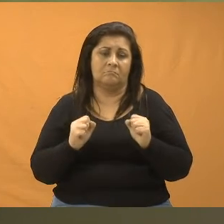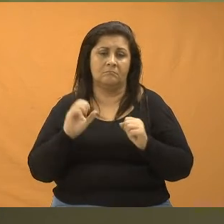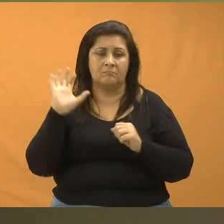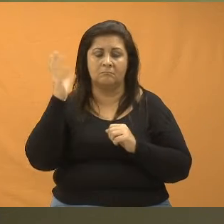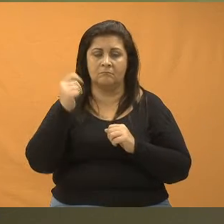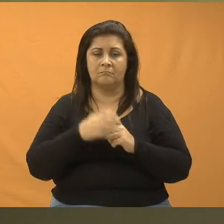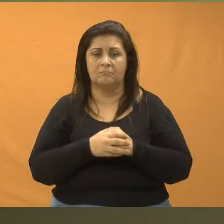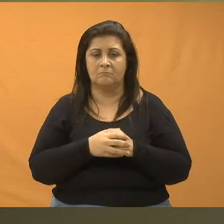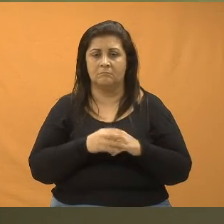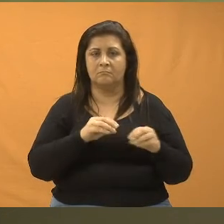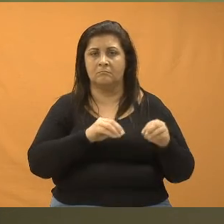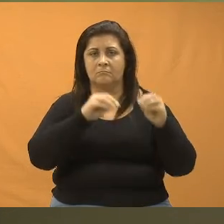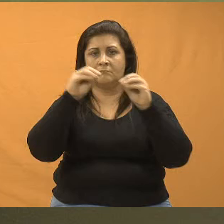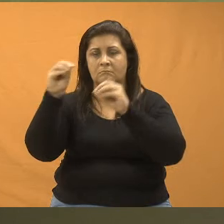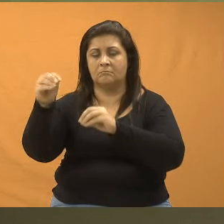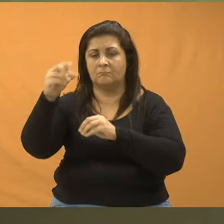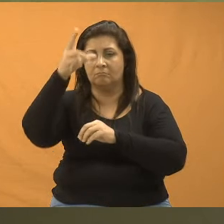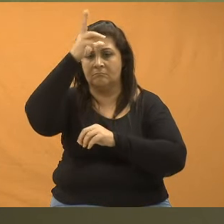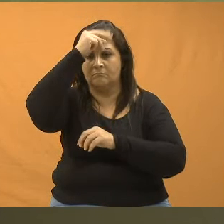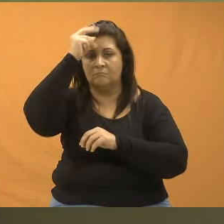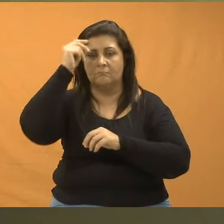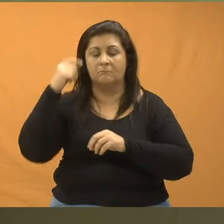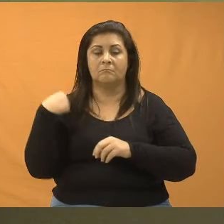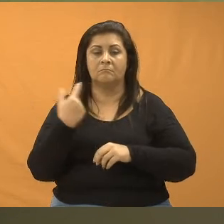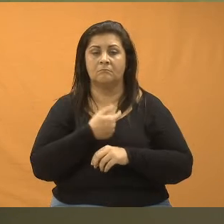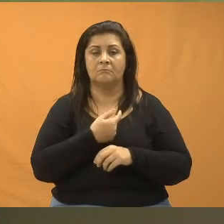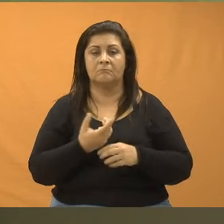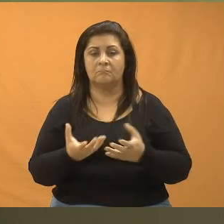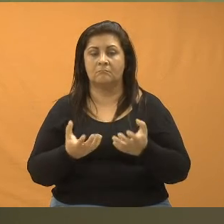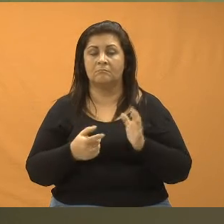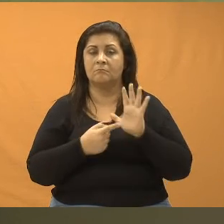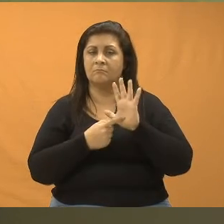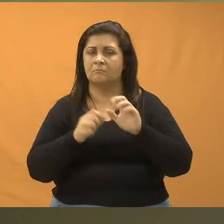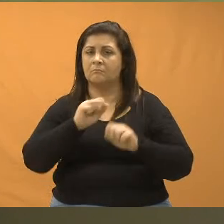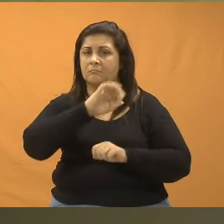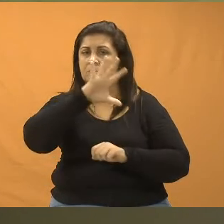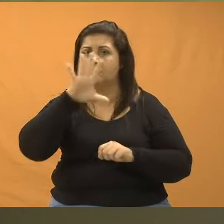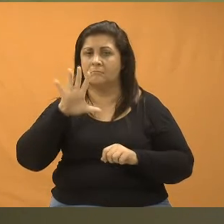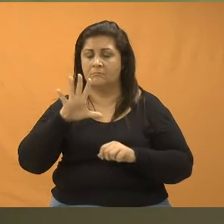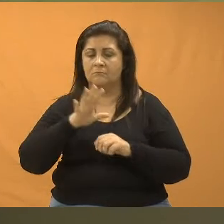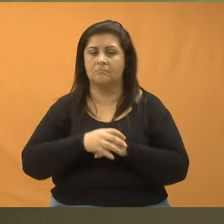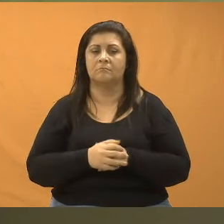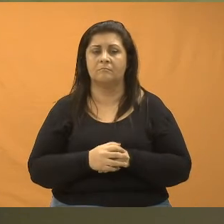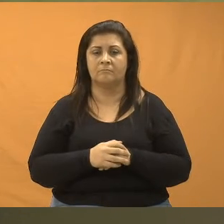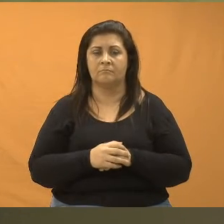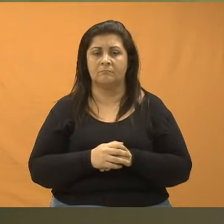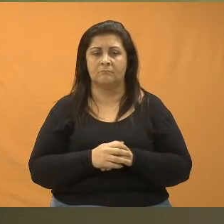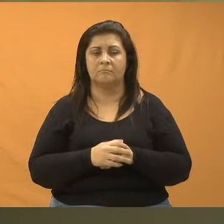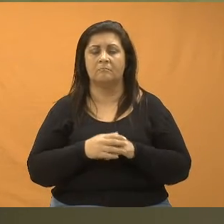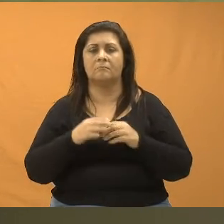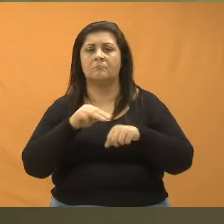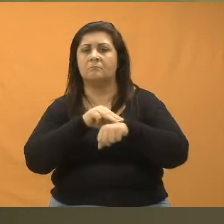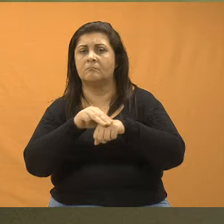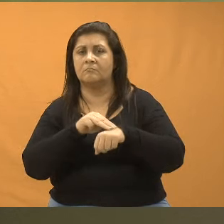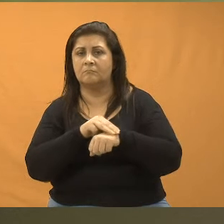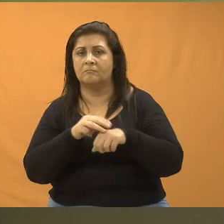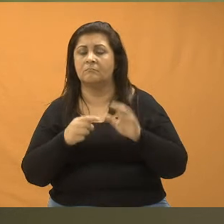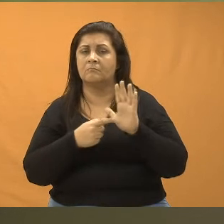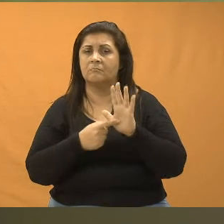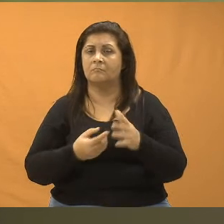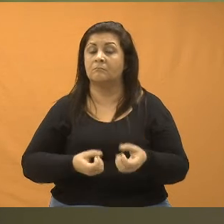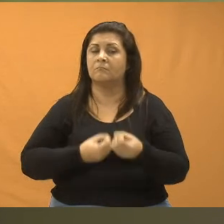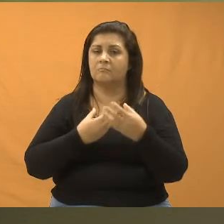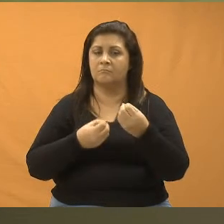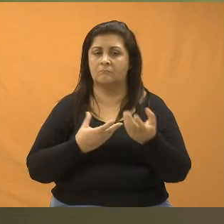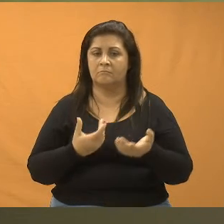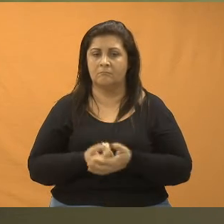a gente está fazendo é tentar ser o mais transparente possível para vocês, né? Trazer para o debate, mostrar em que pé que está a situação. Hoje,